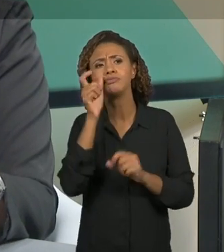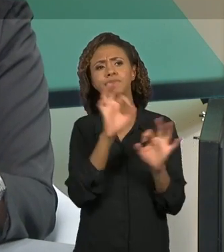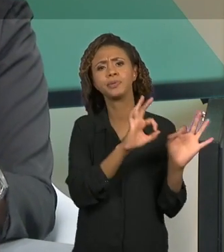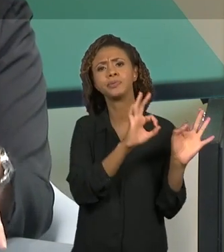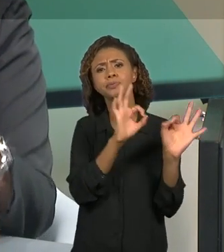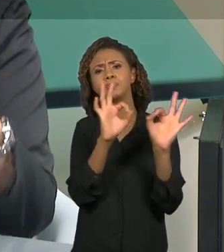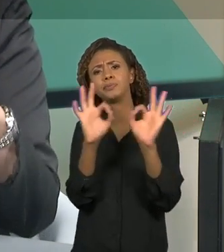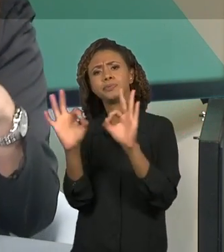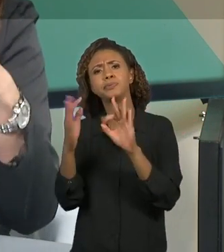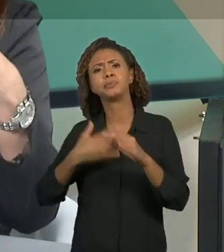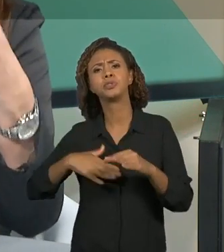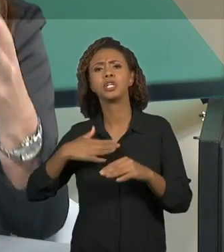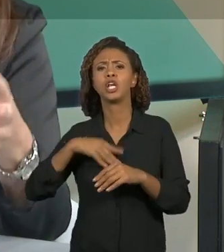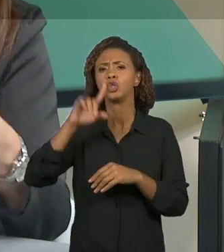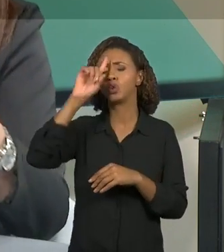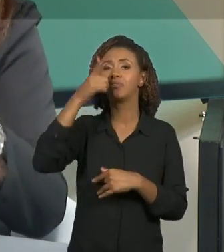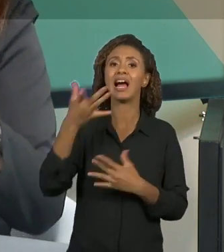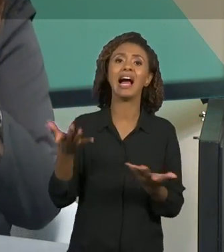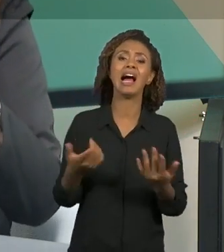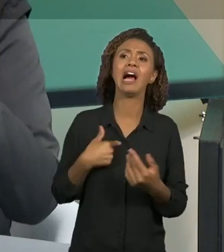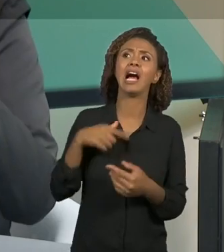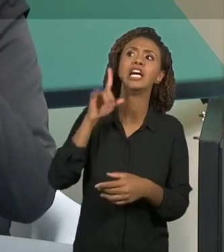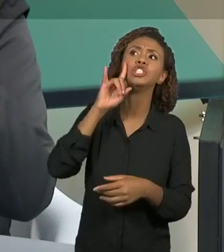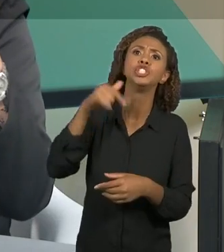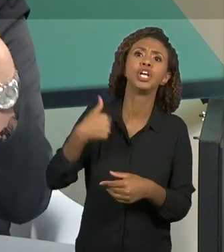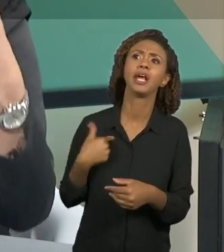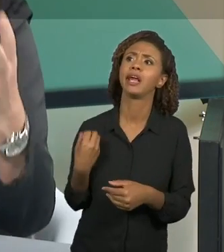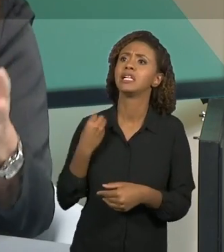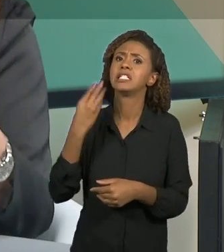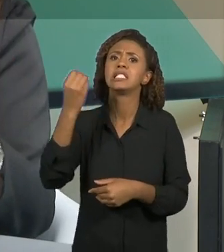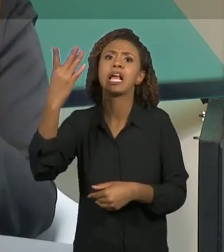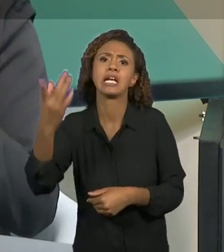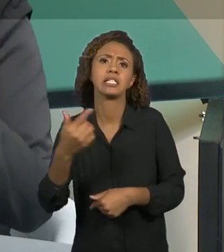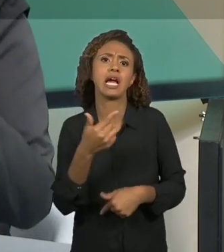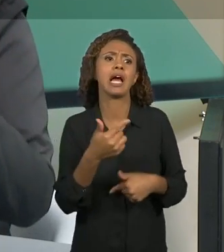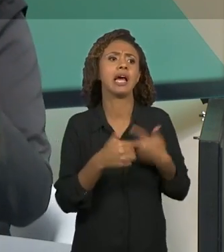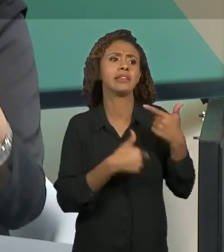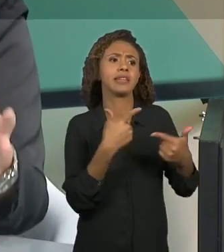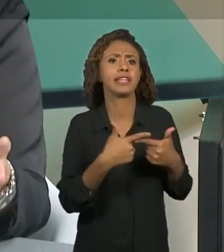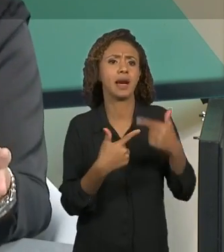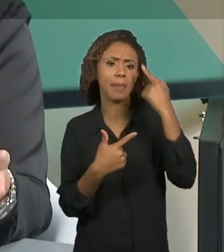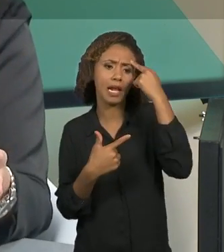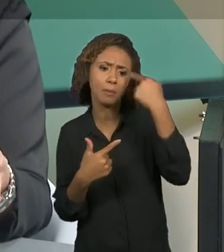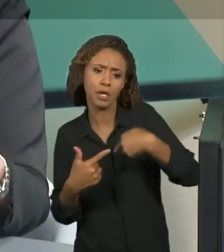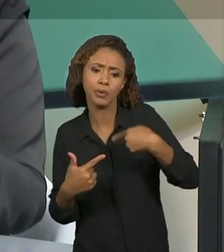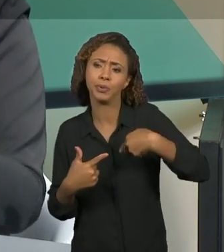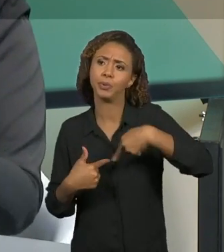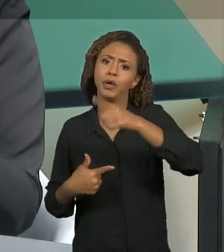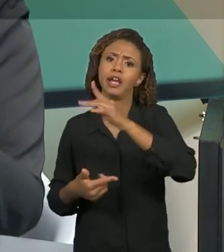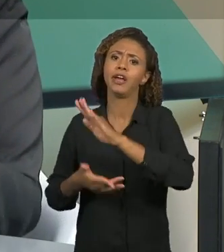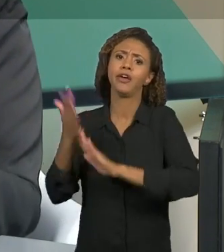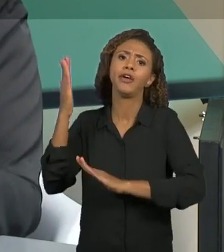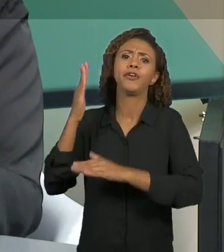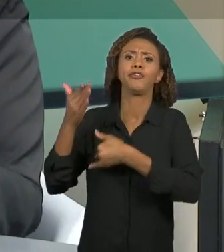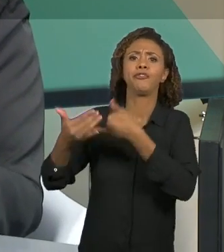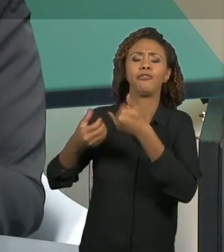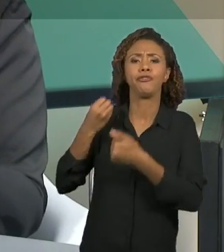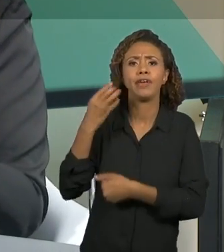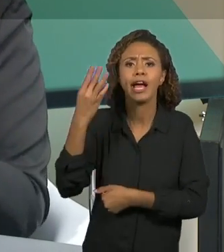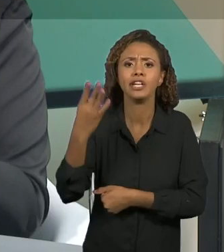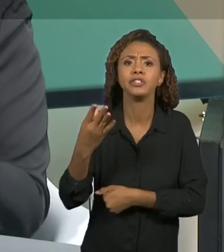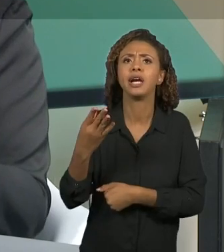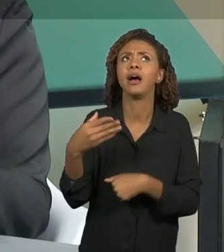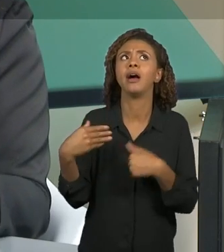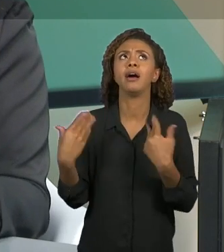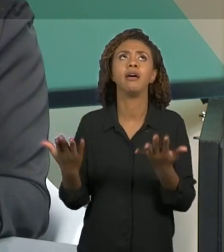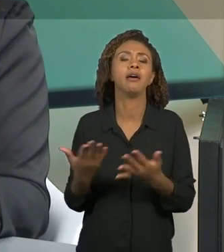sua dúvida assim ah eu tenho um compromisso porque eu tive que viajar pela empresa vou pegar no sábado à tarde e a gente teve um síncrono de